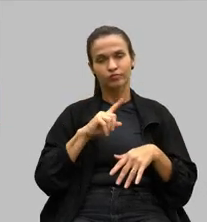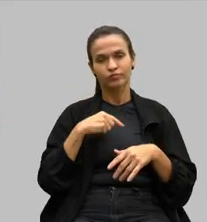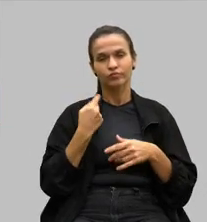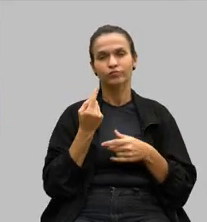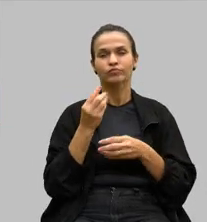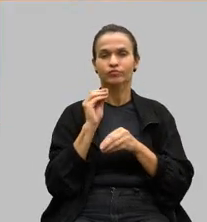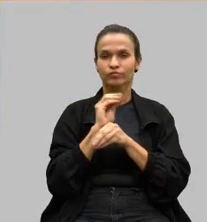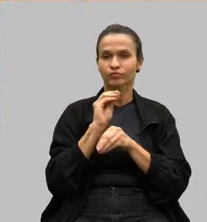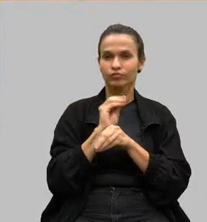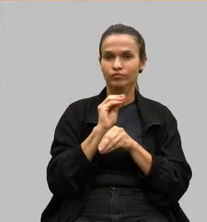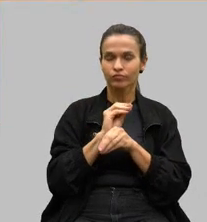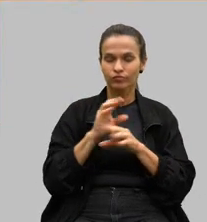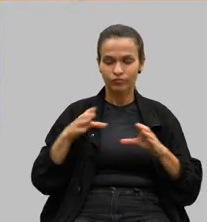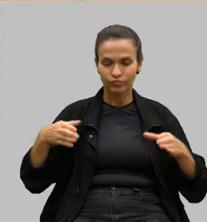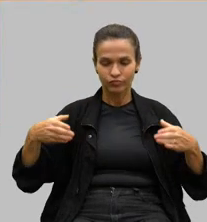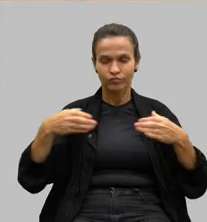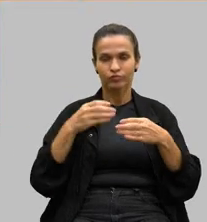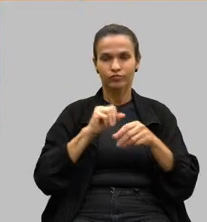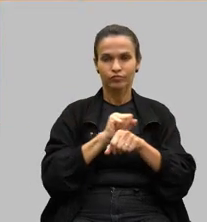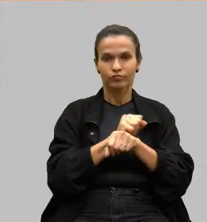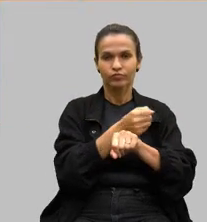o conjunto das Comunidades